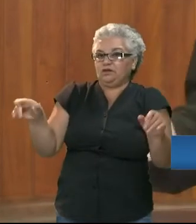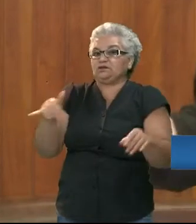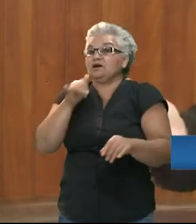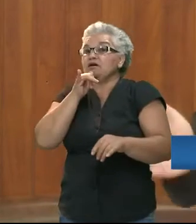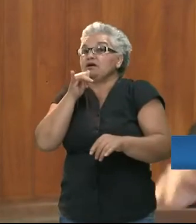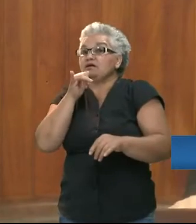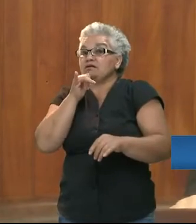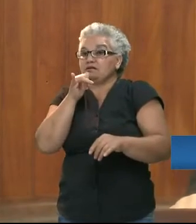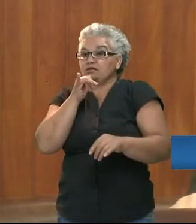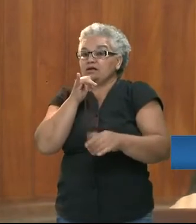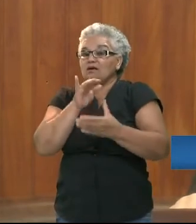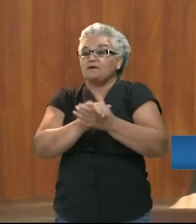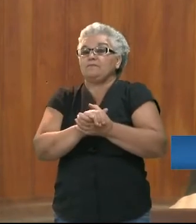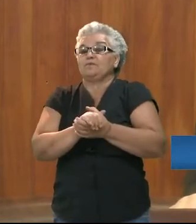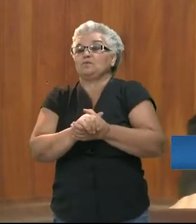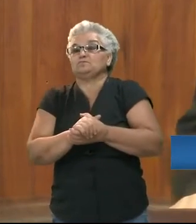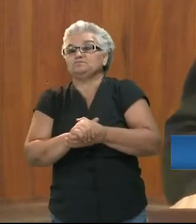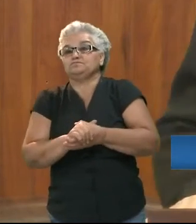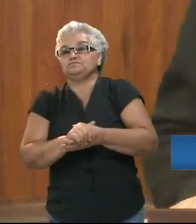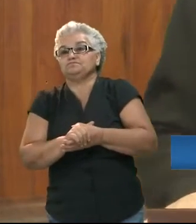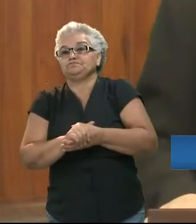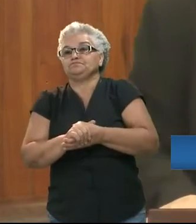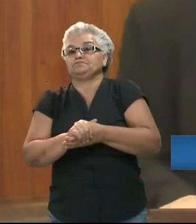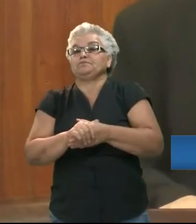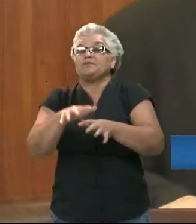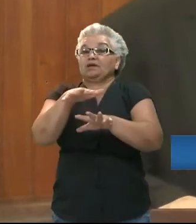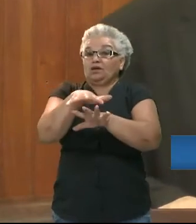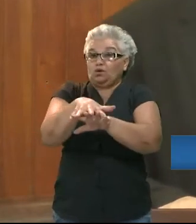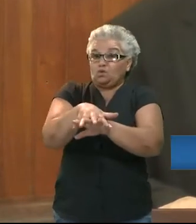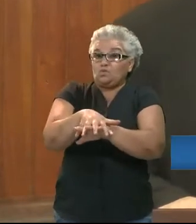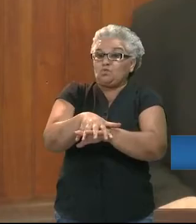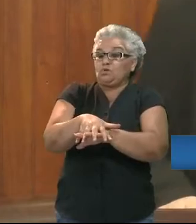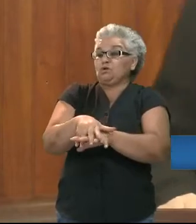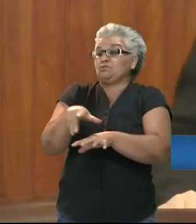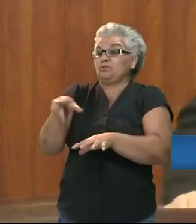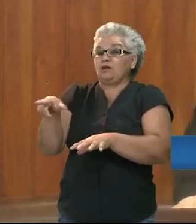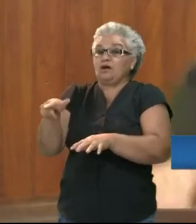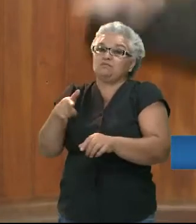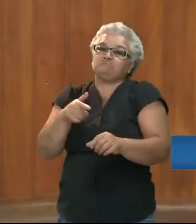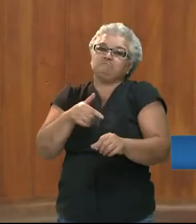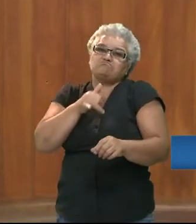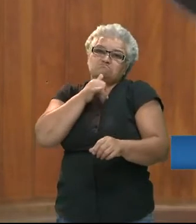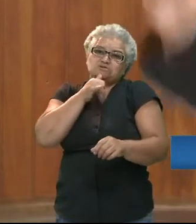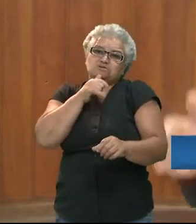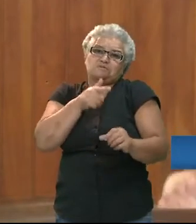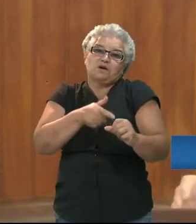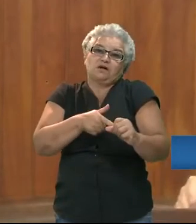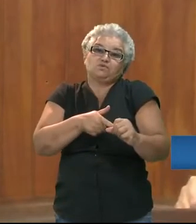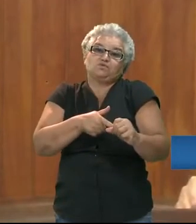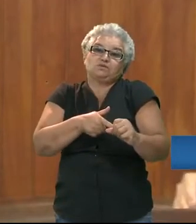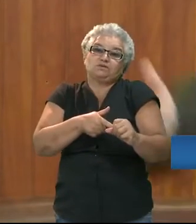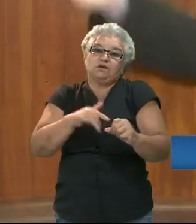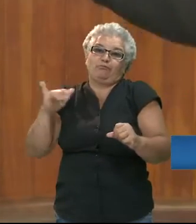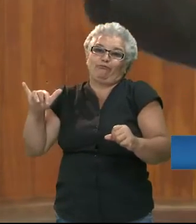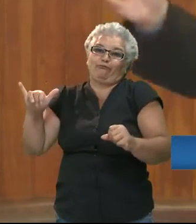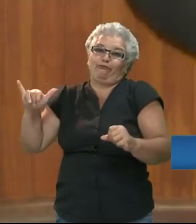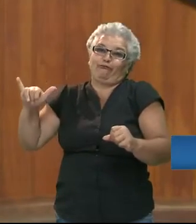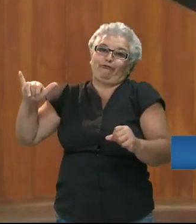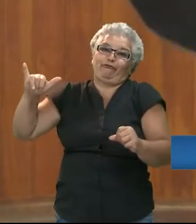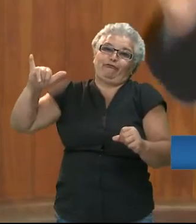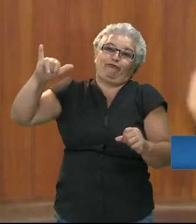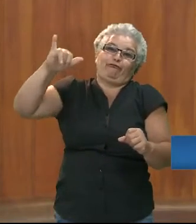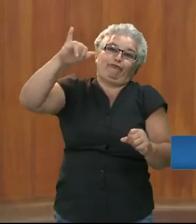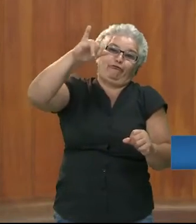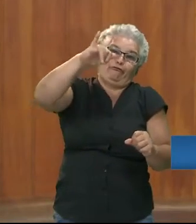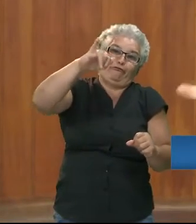incluso no cálculo do IGPM se a gasolina de avião aumentou. Se aumentou,